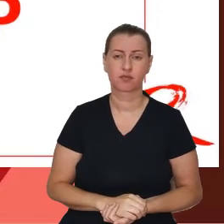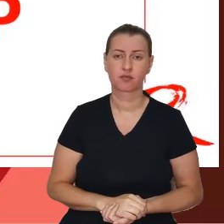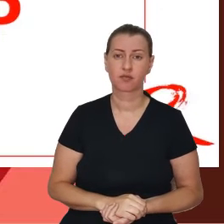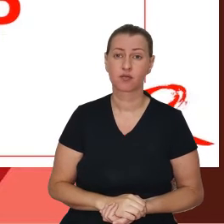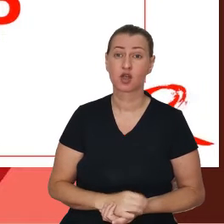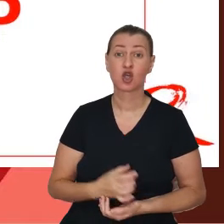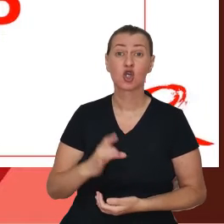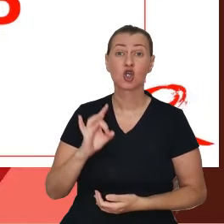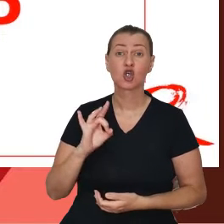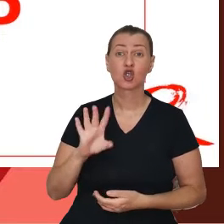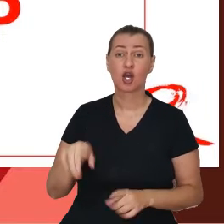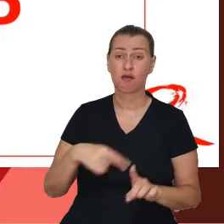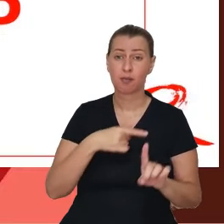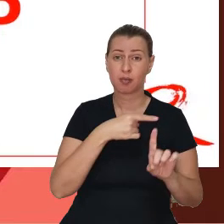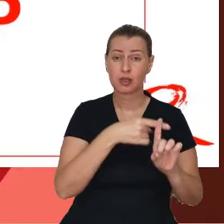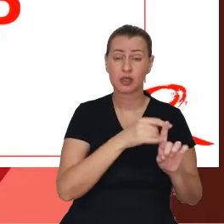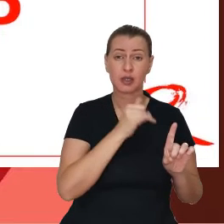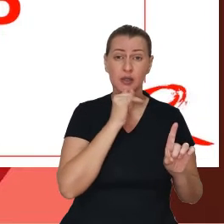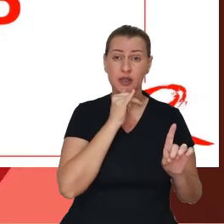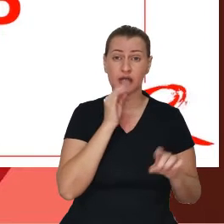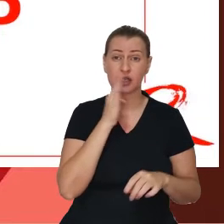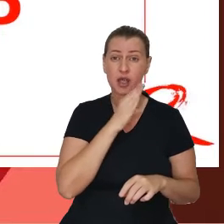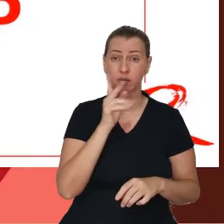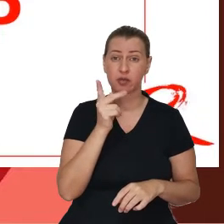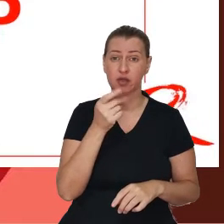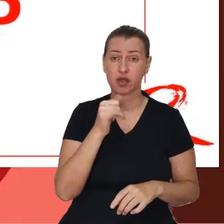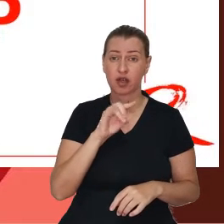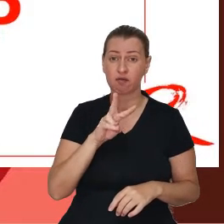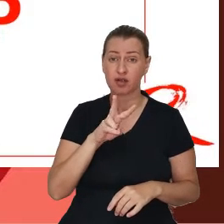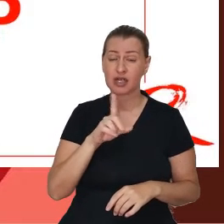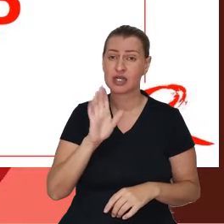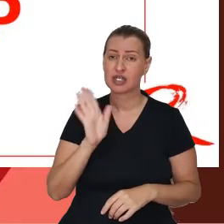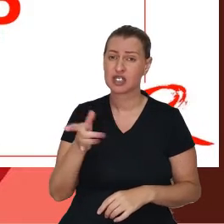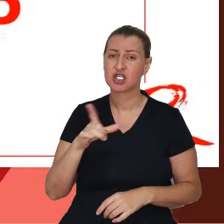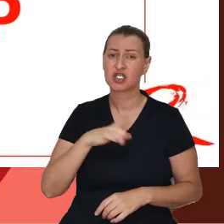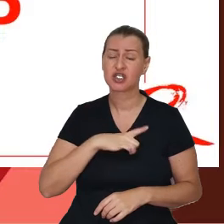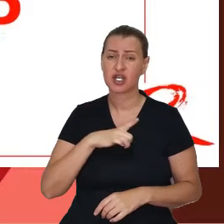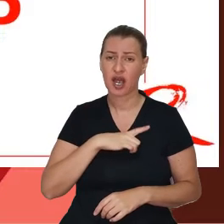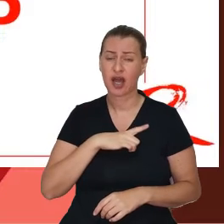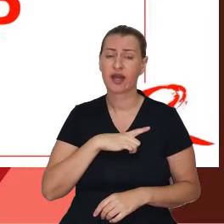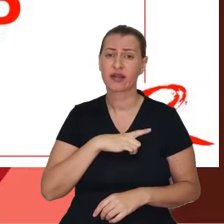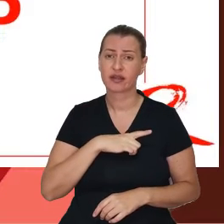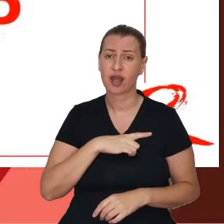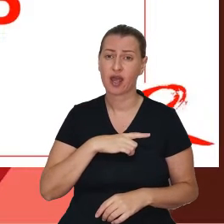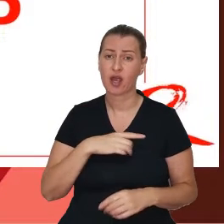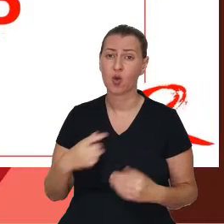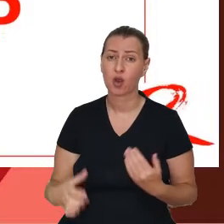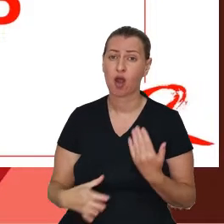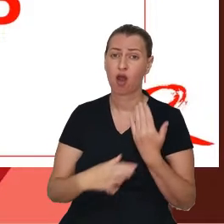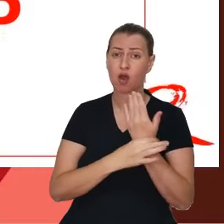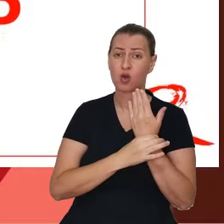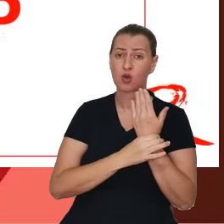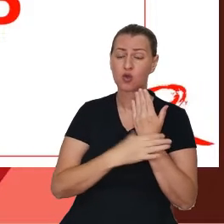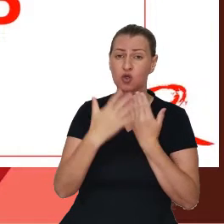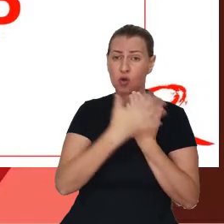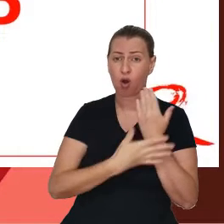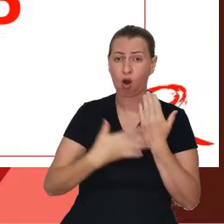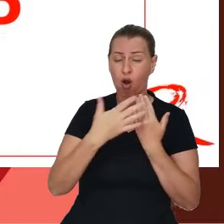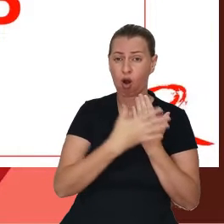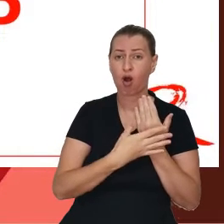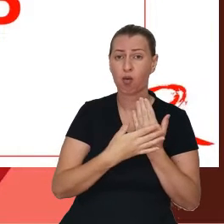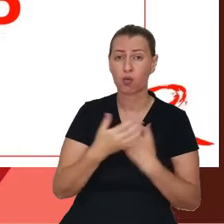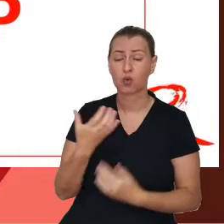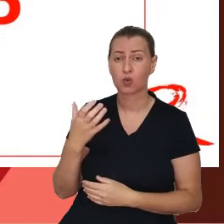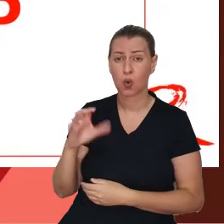só vai positivar o teste rápido de HIV se ela já tiver anticorpos contra o vírus, e isso só com